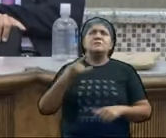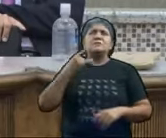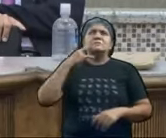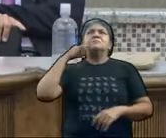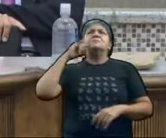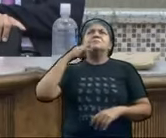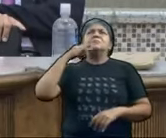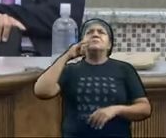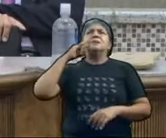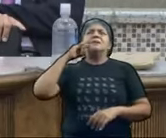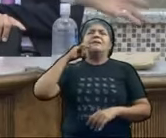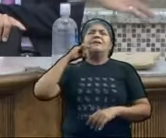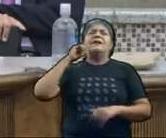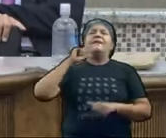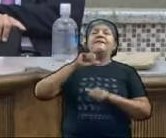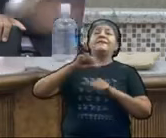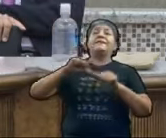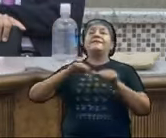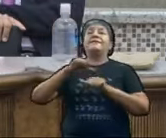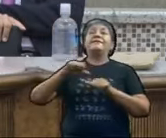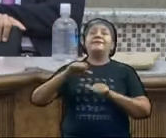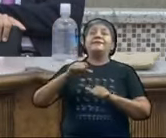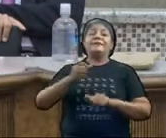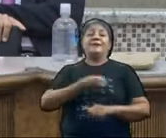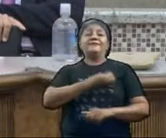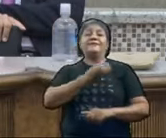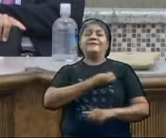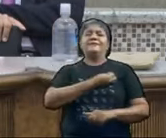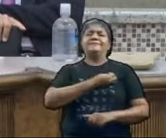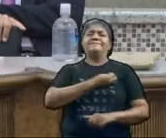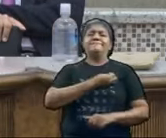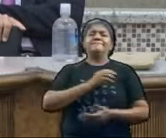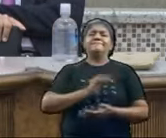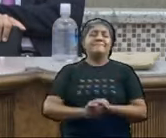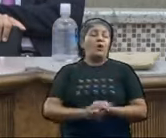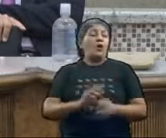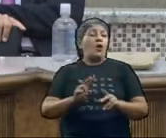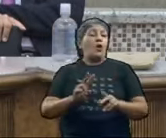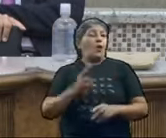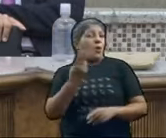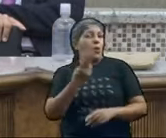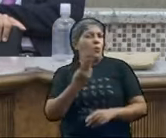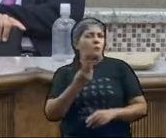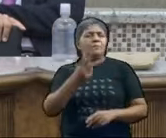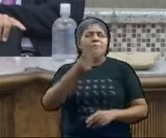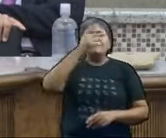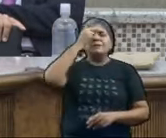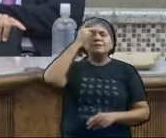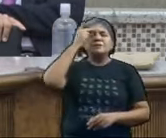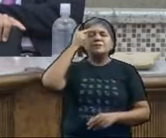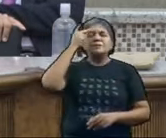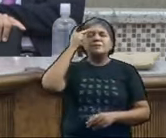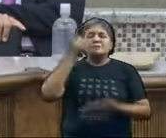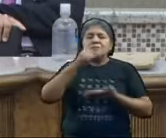outro mundo. Isso é chamado de feitiçaria. A Bíblia diz que tais pessoas que praticam esse tipo de coisa não entrarão lá.